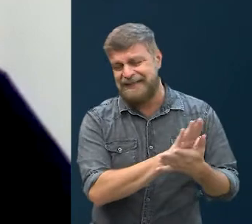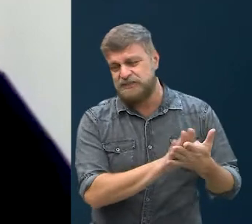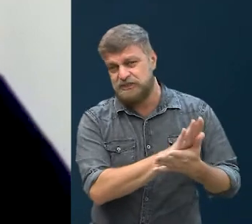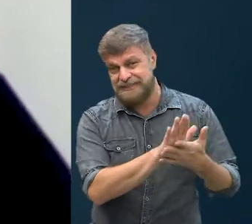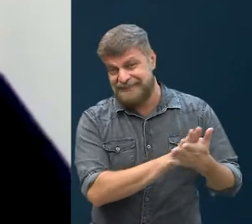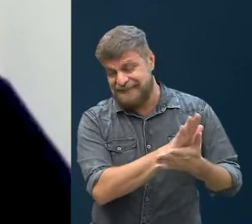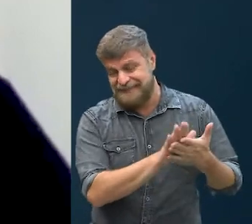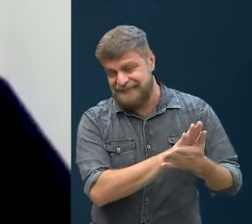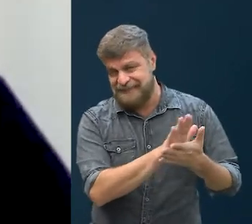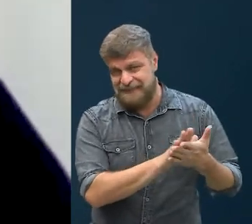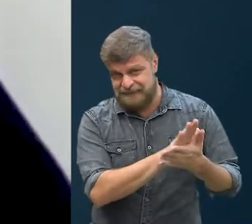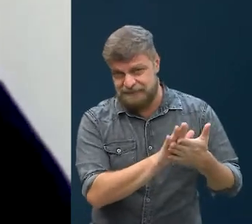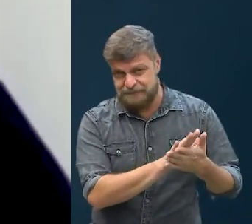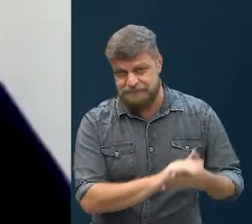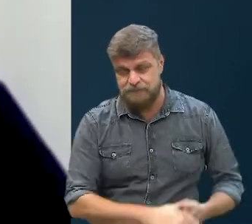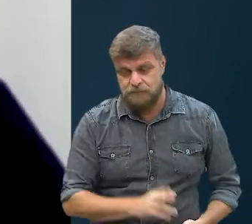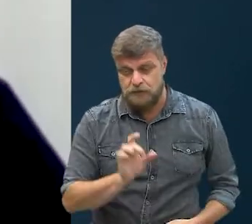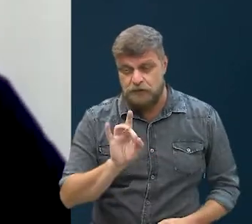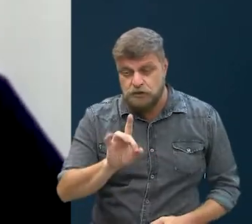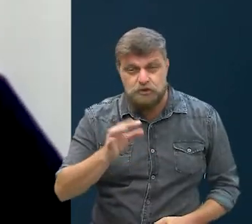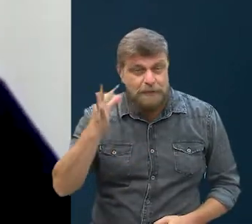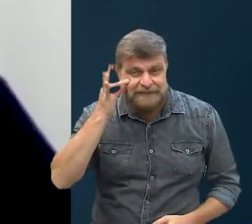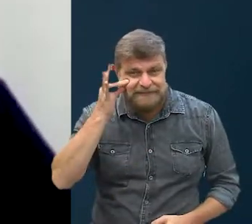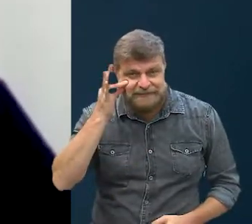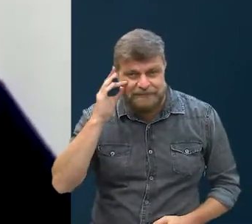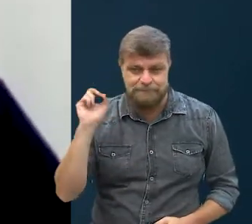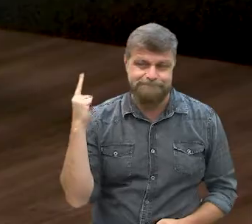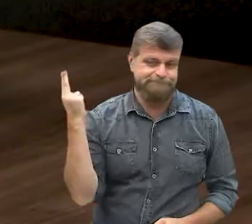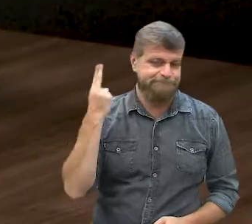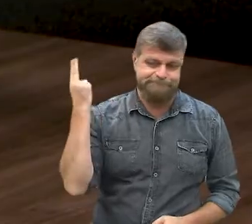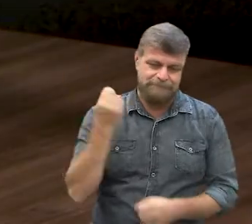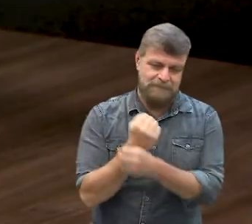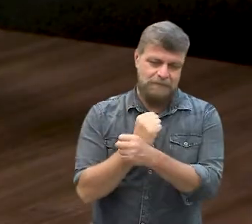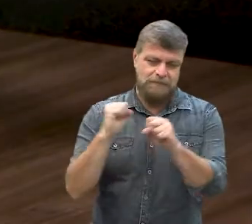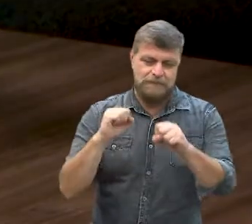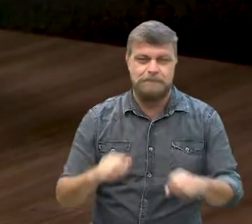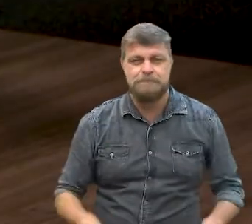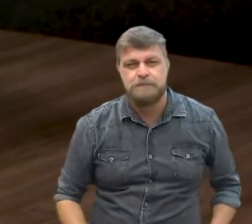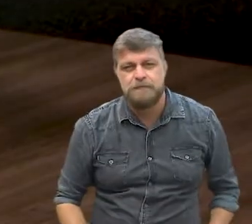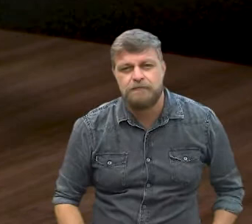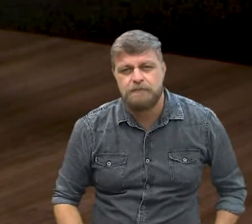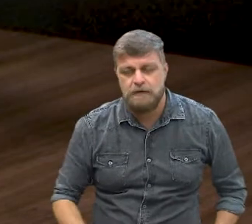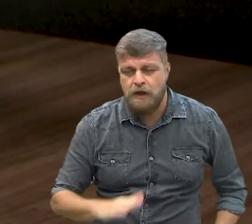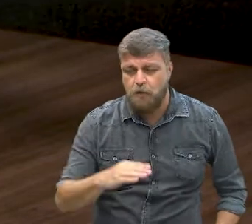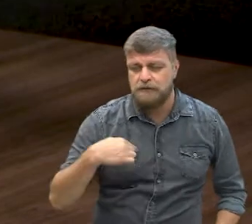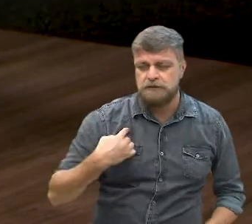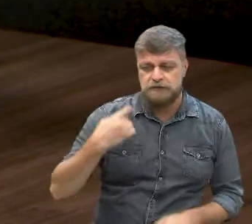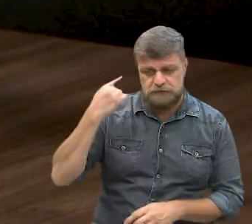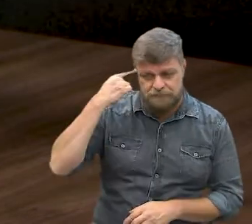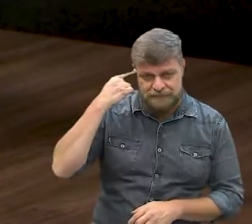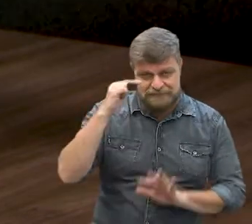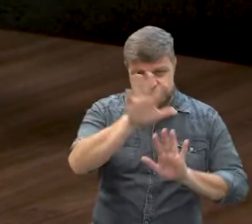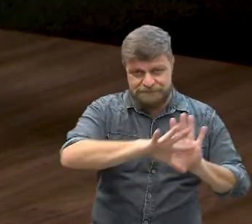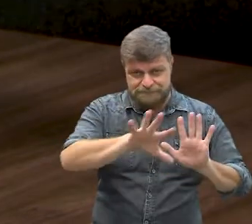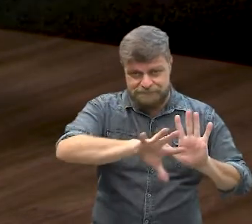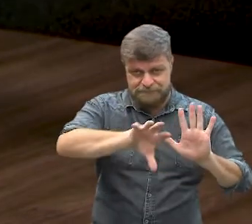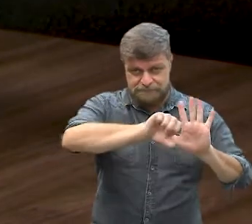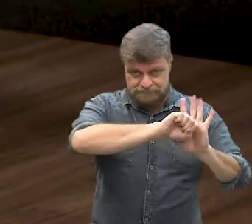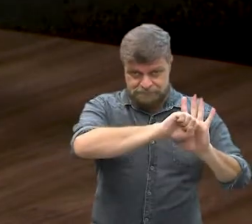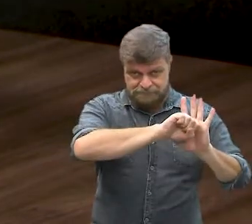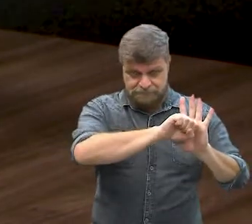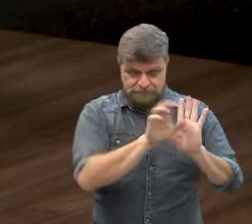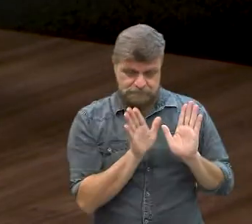forma digital com os seus clientes. Quando a gente fala nessa questão do audiovisual